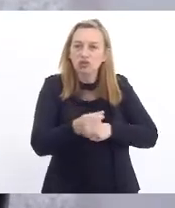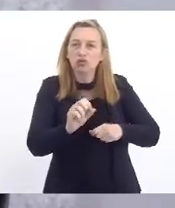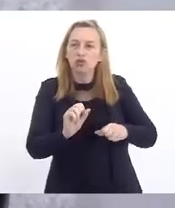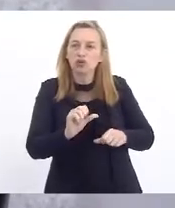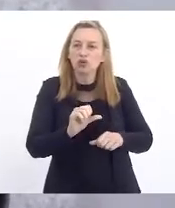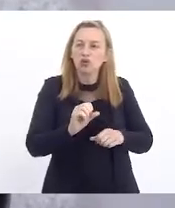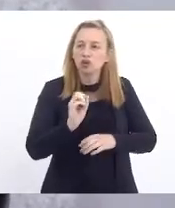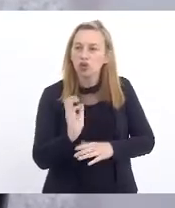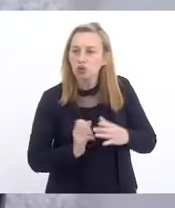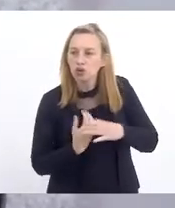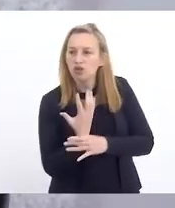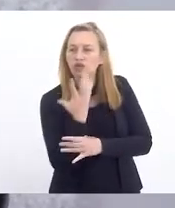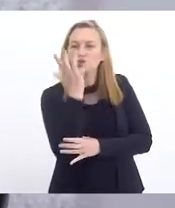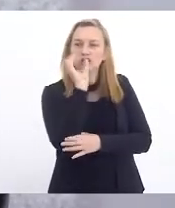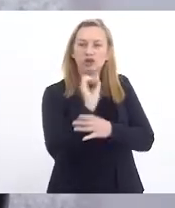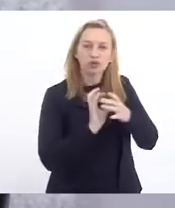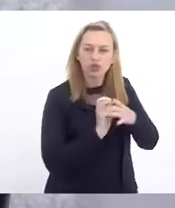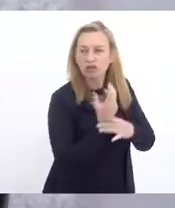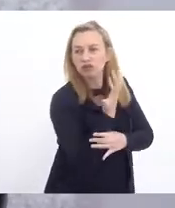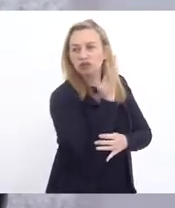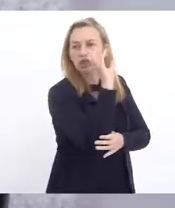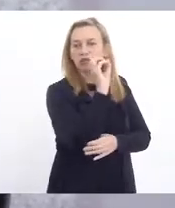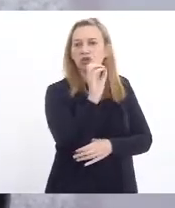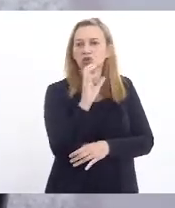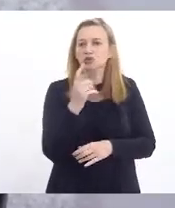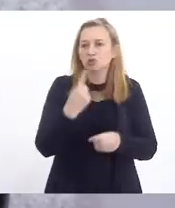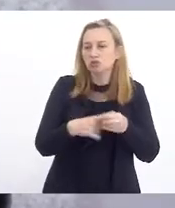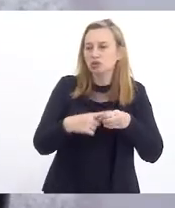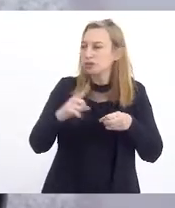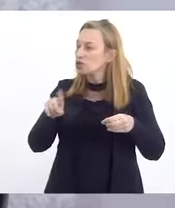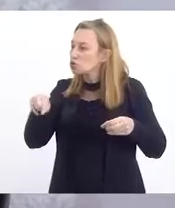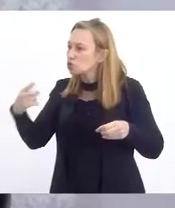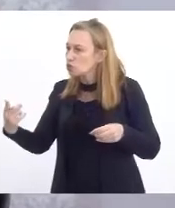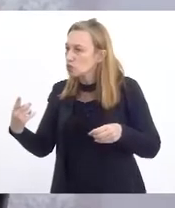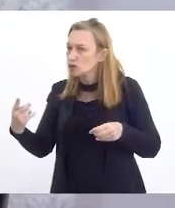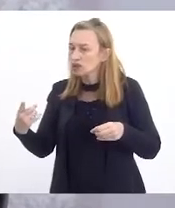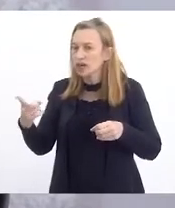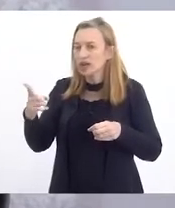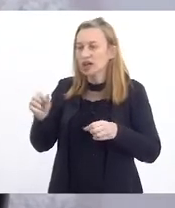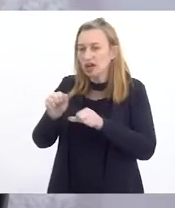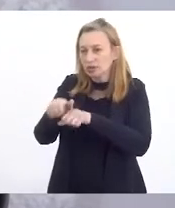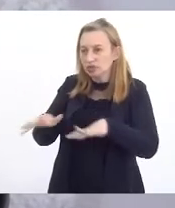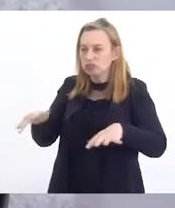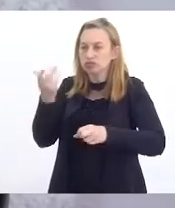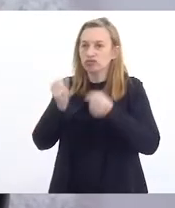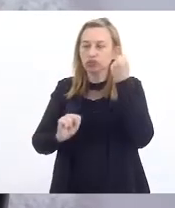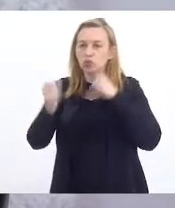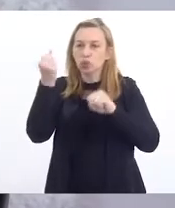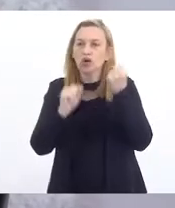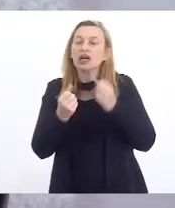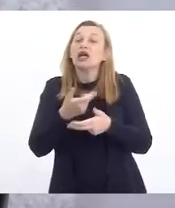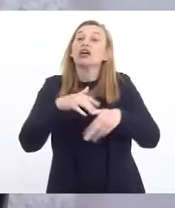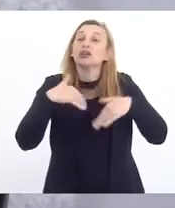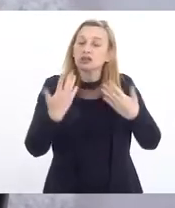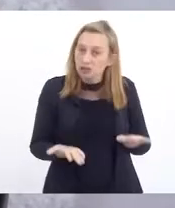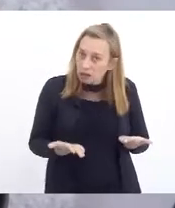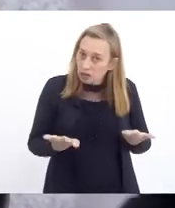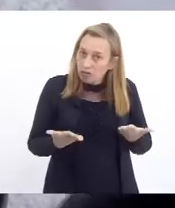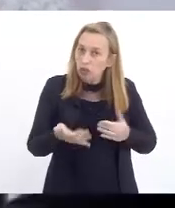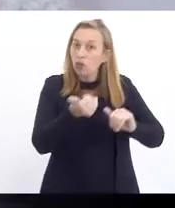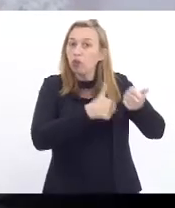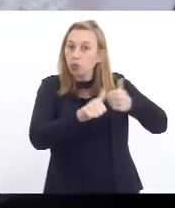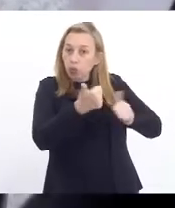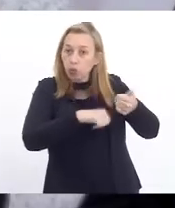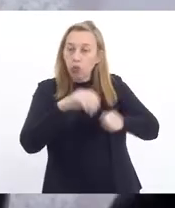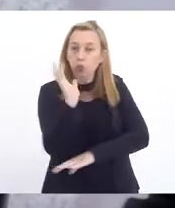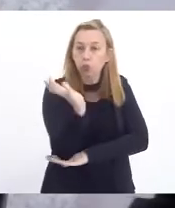no município se o outro, a montante, está fazendo expansão do polo industrial, por exemplo. Então, é nos moldes quase que de uma avaliação